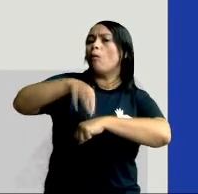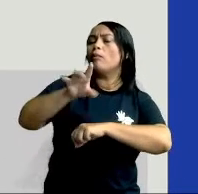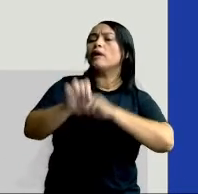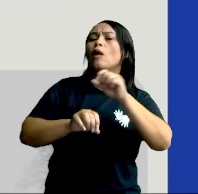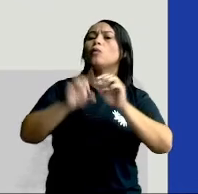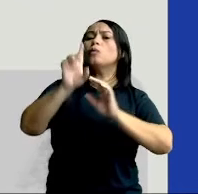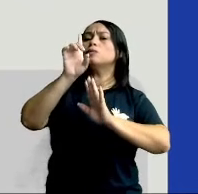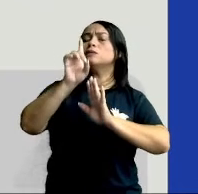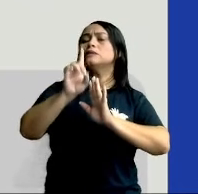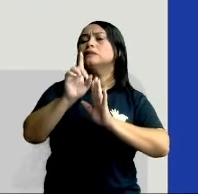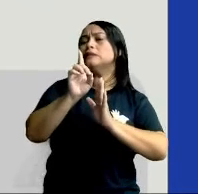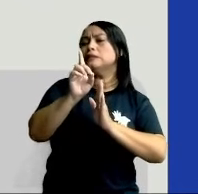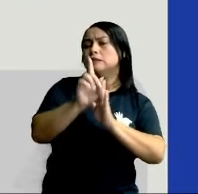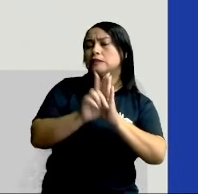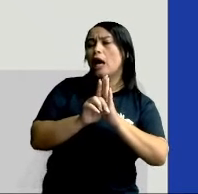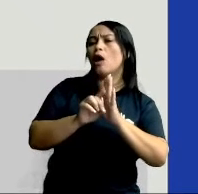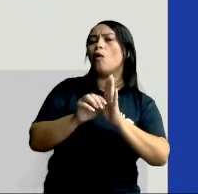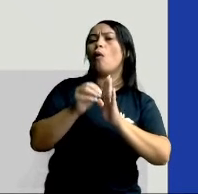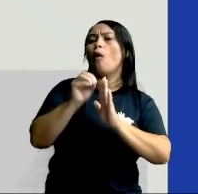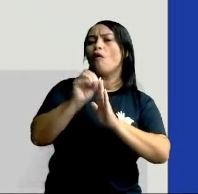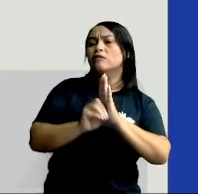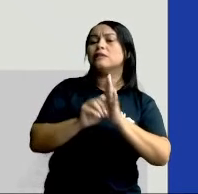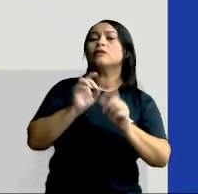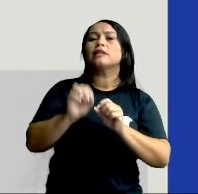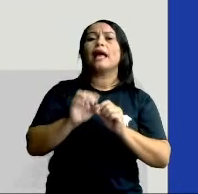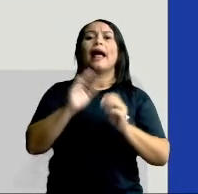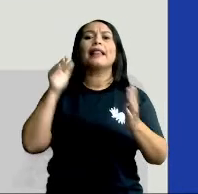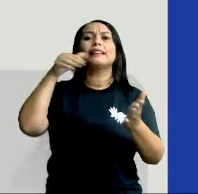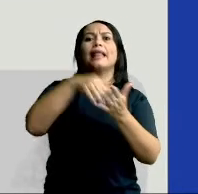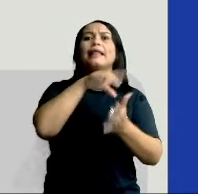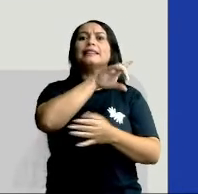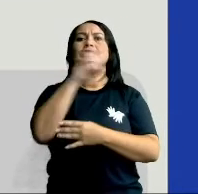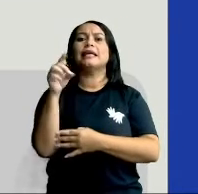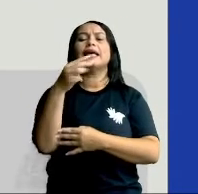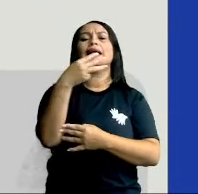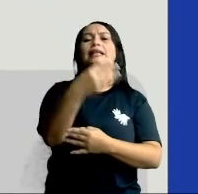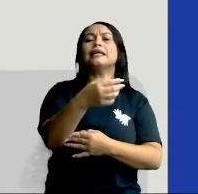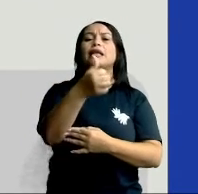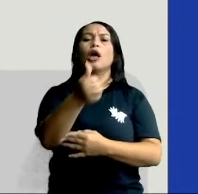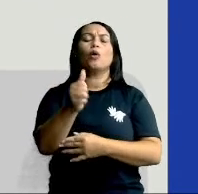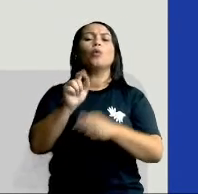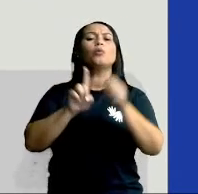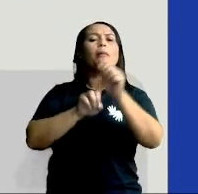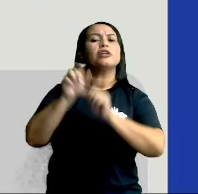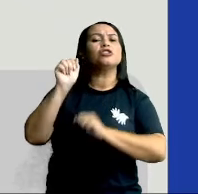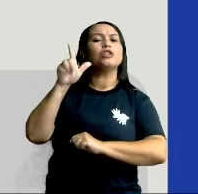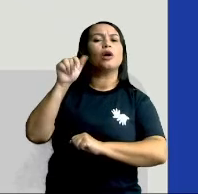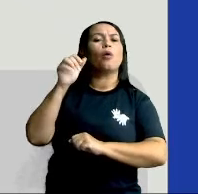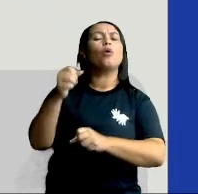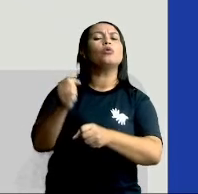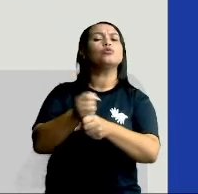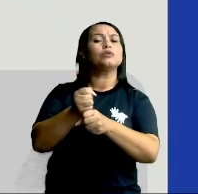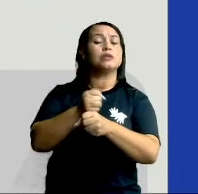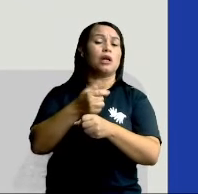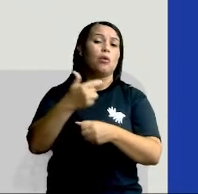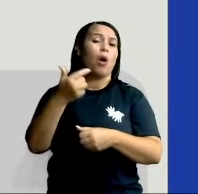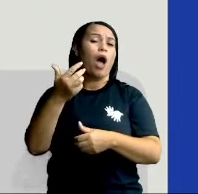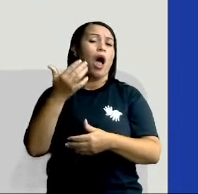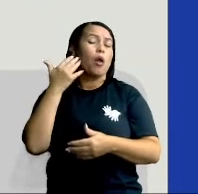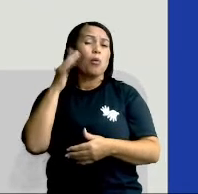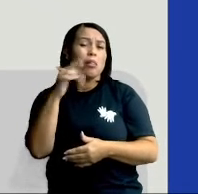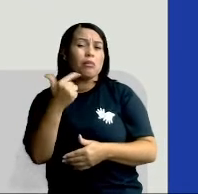União até o dia 31 de agosto de cada ano. Então, a gente não tem esses dados ainda da estimativa